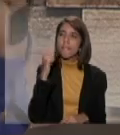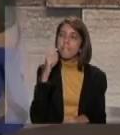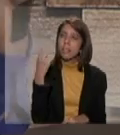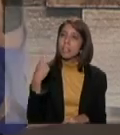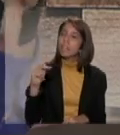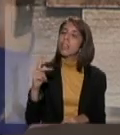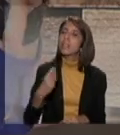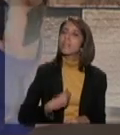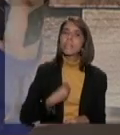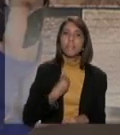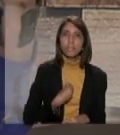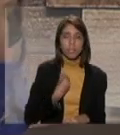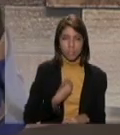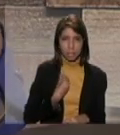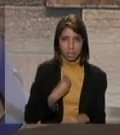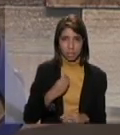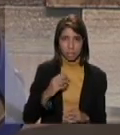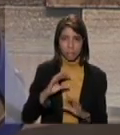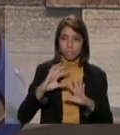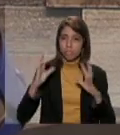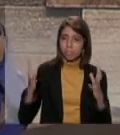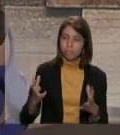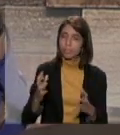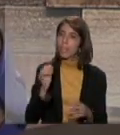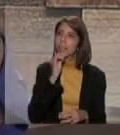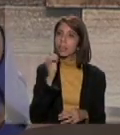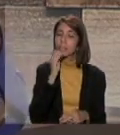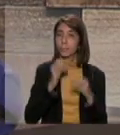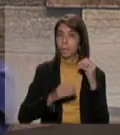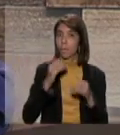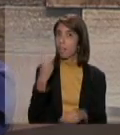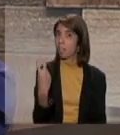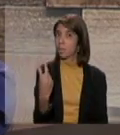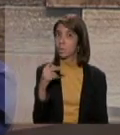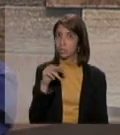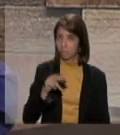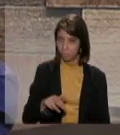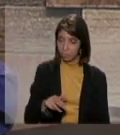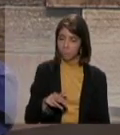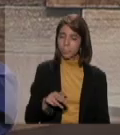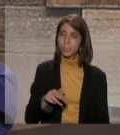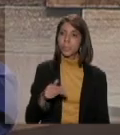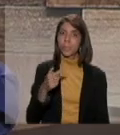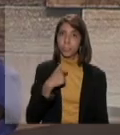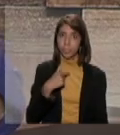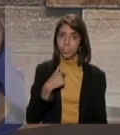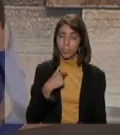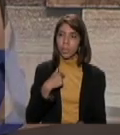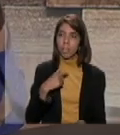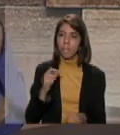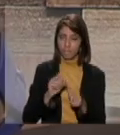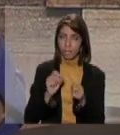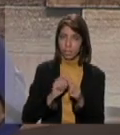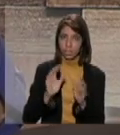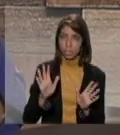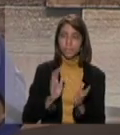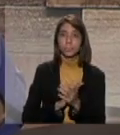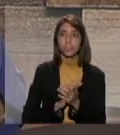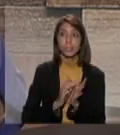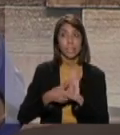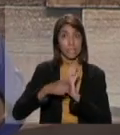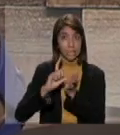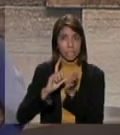chegar na atmosfera, entendeu, desse personagem. Fiz 2 irmãos, por exemplo, aí... ia fazer a